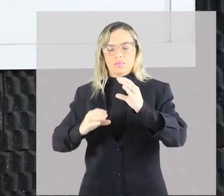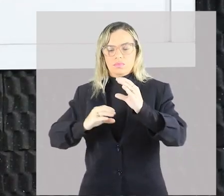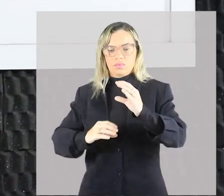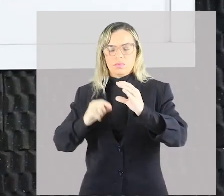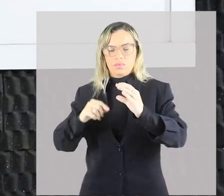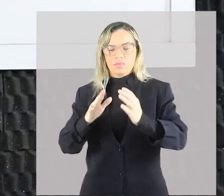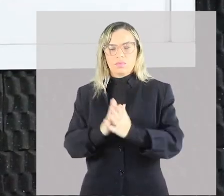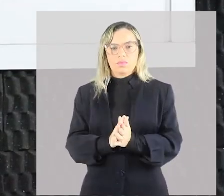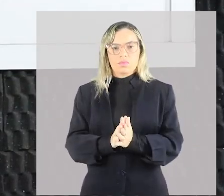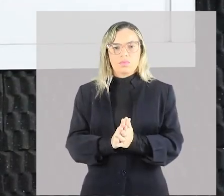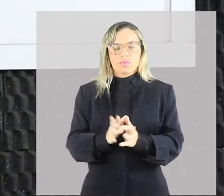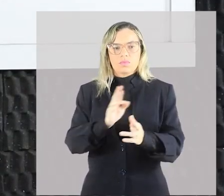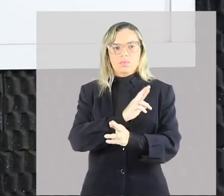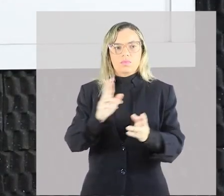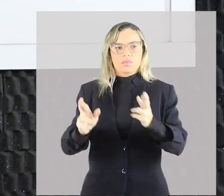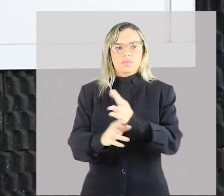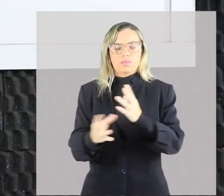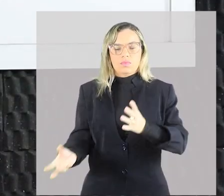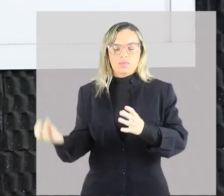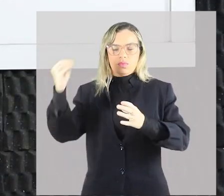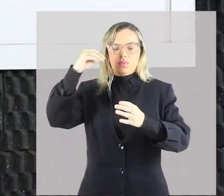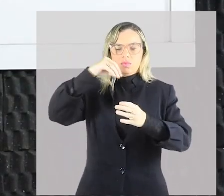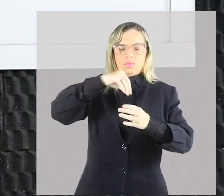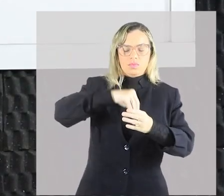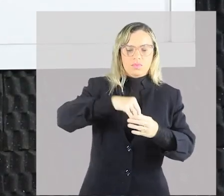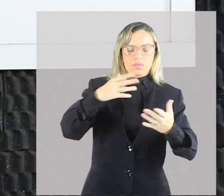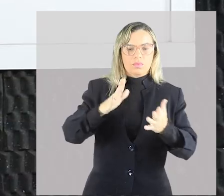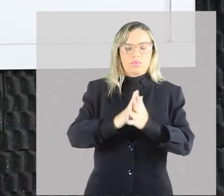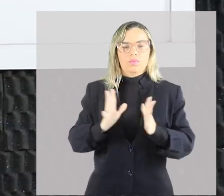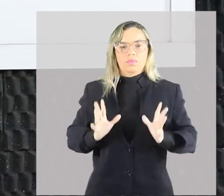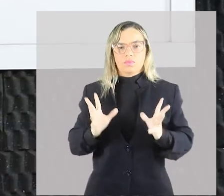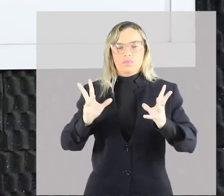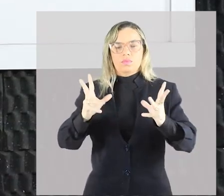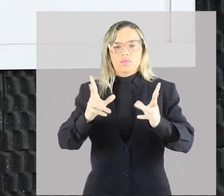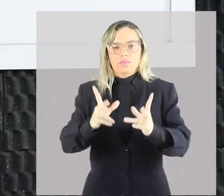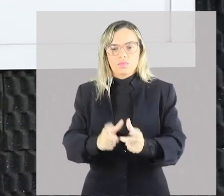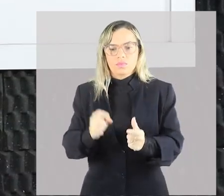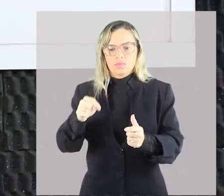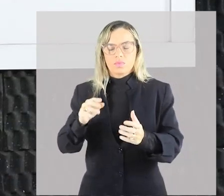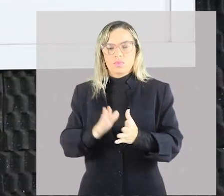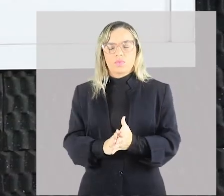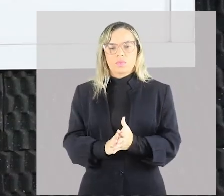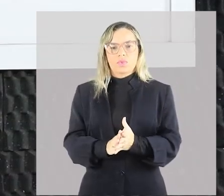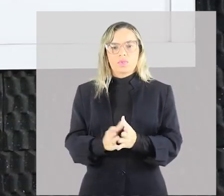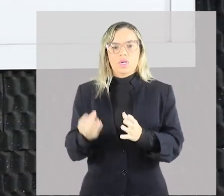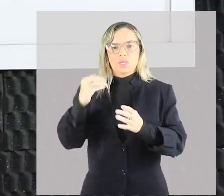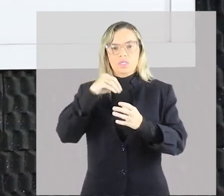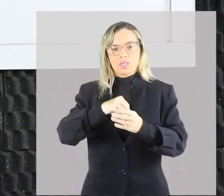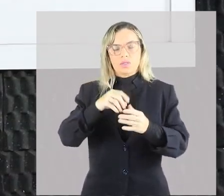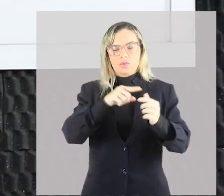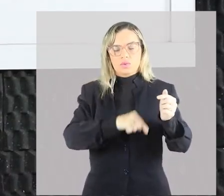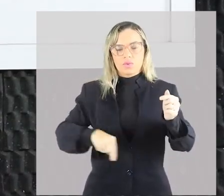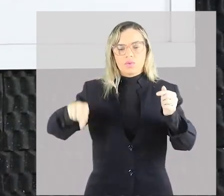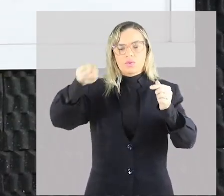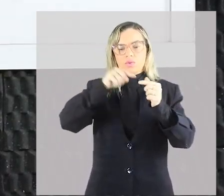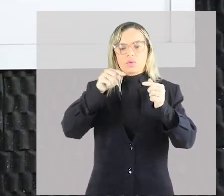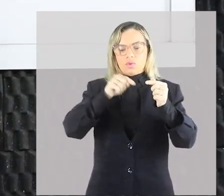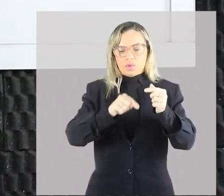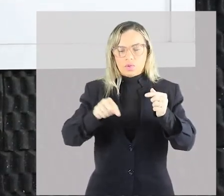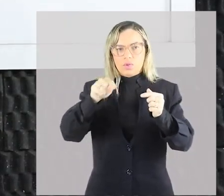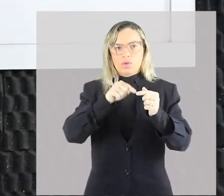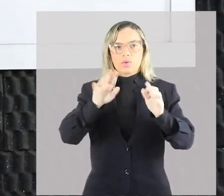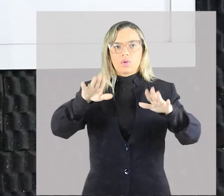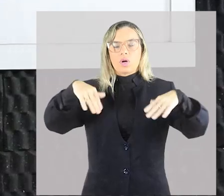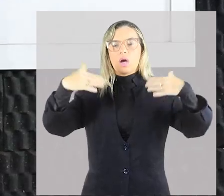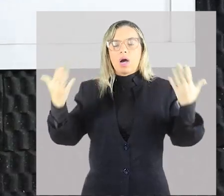conjuntos. Um conjunto, para estar contido no outro, todos os seus elementos têm que pertencer a ele. Tá? E aí, professor, o senhor falou aqui